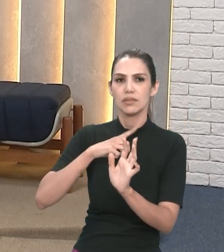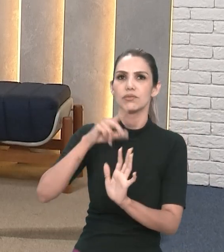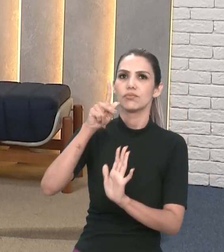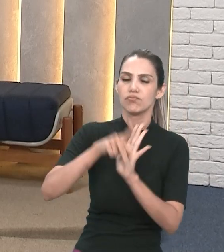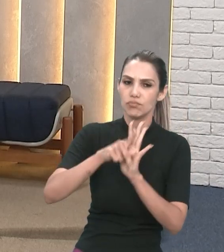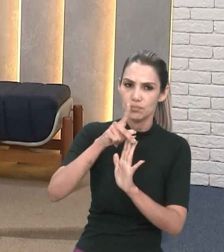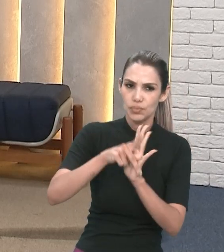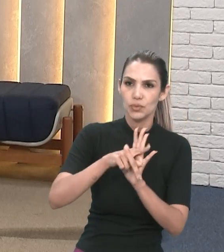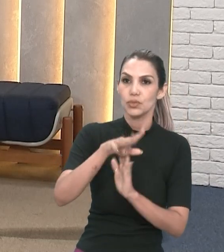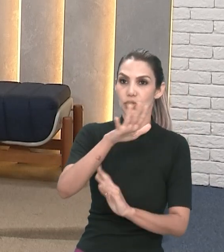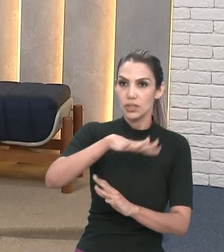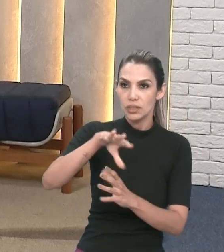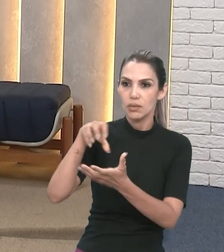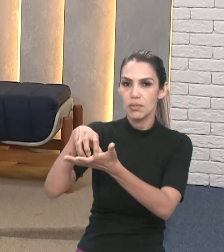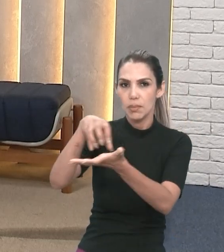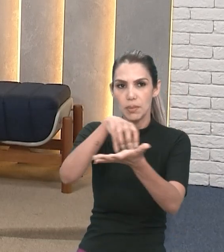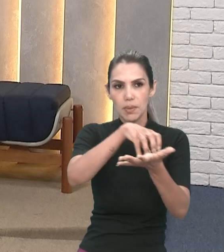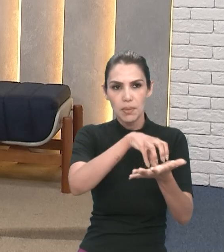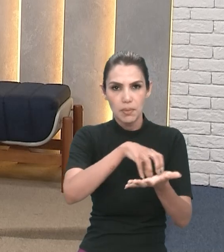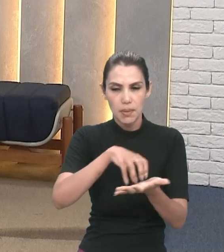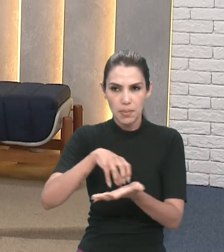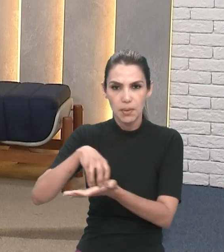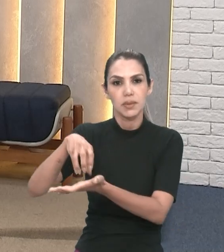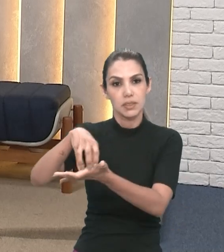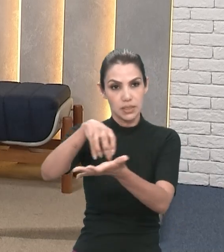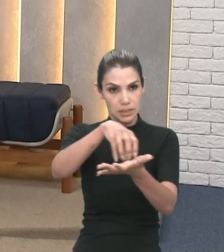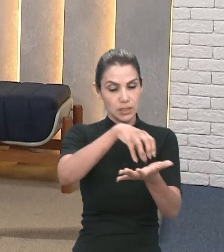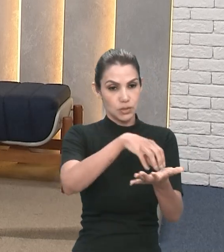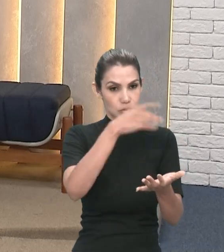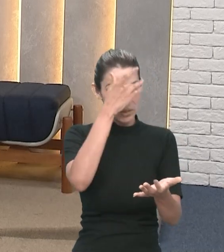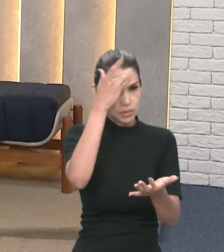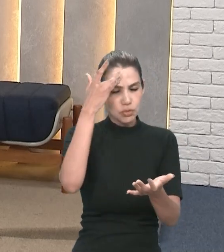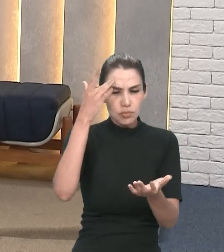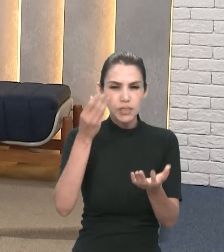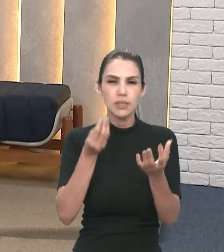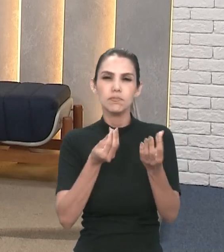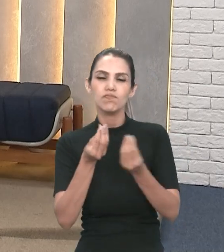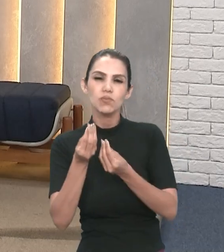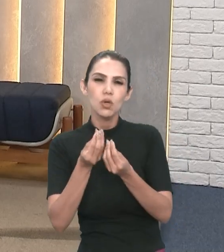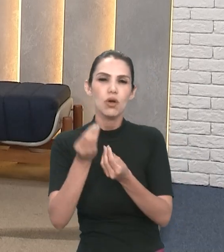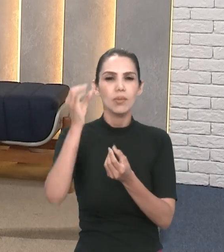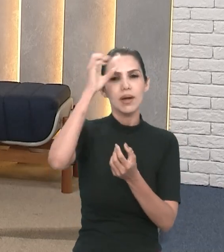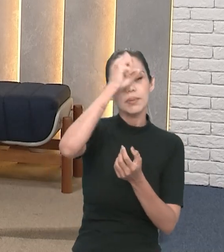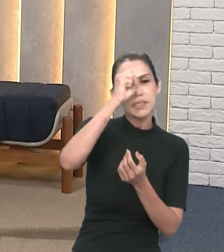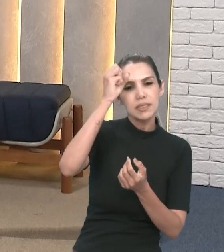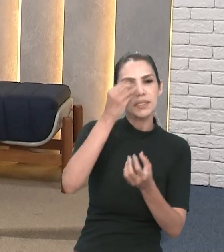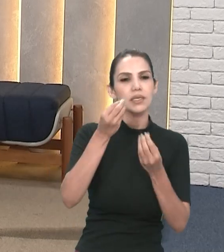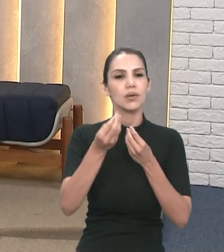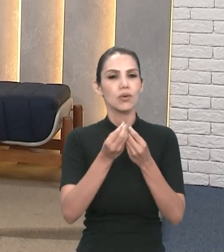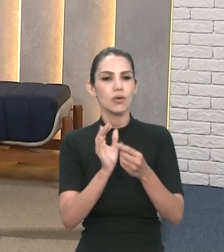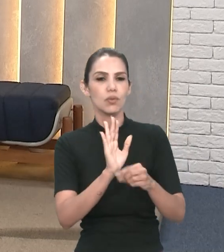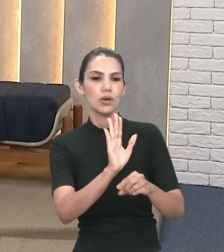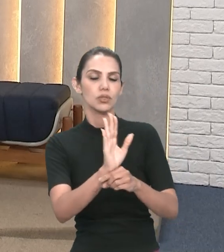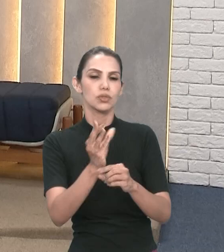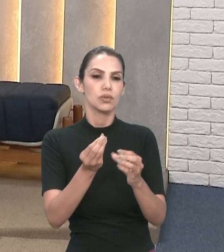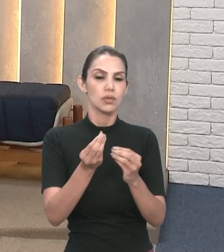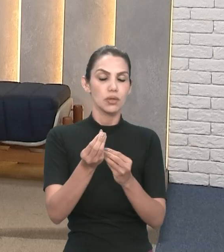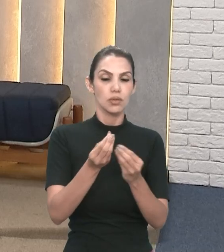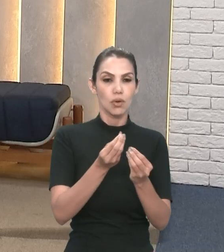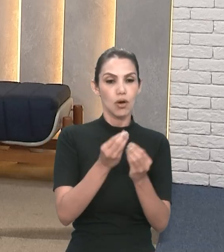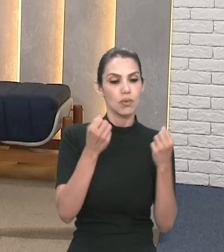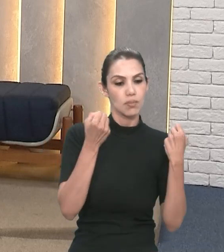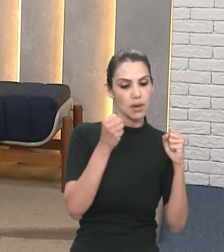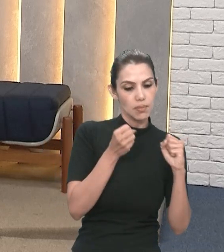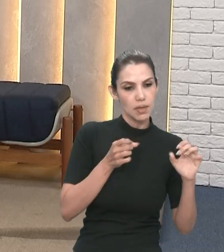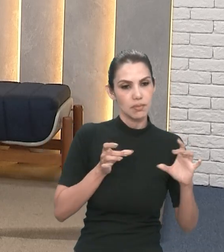estágios dentro dos CAPs. Né, para estudar, conhecer, aprofundar e fazer essa relação com a saúde mental. E aí